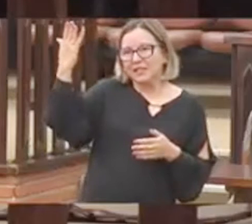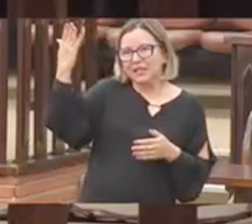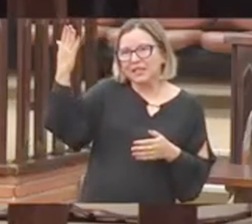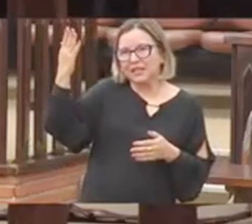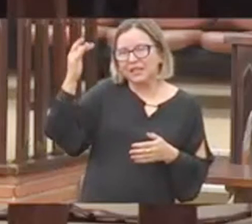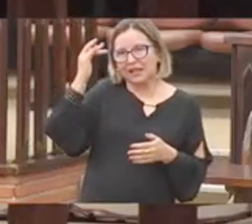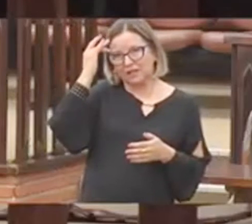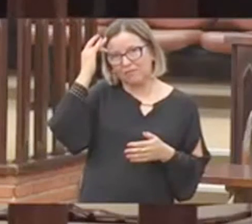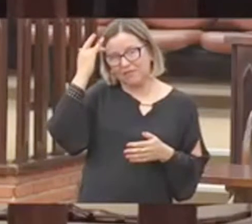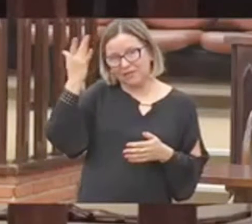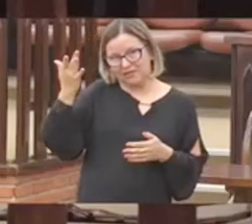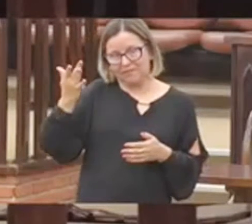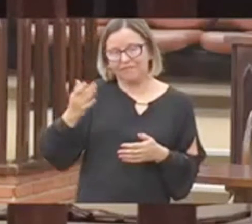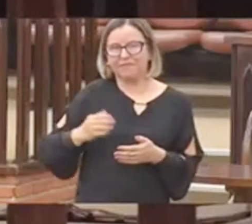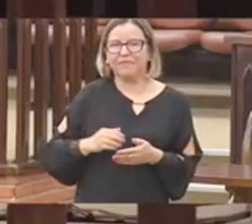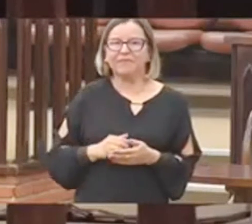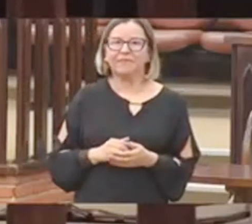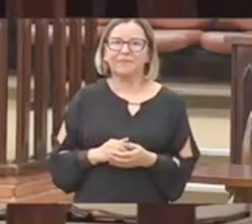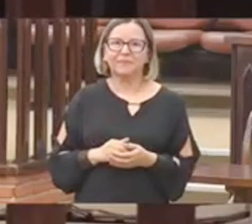amanhã.